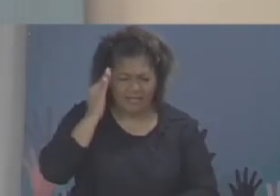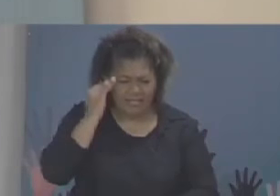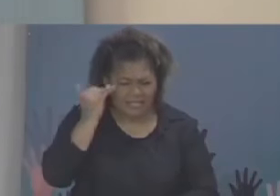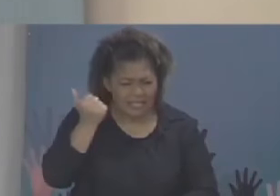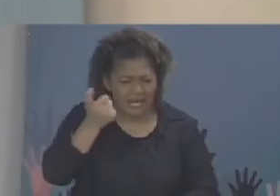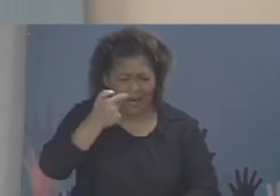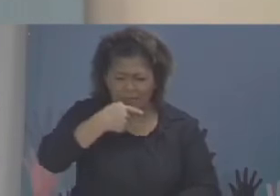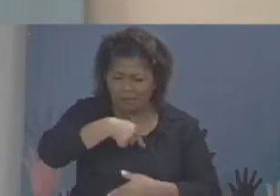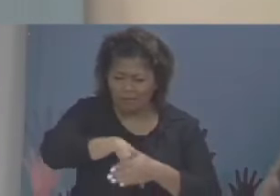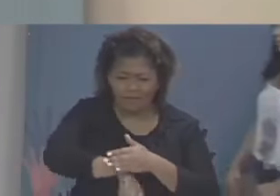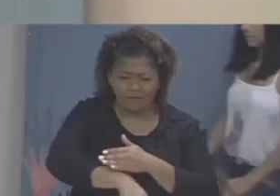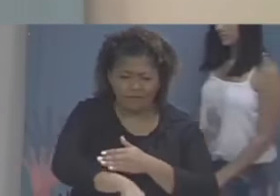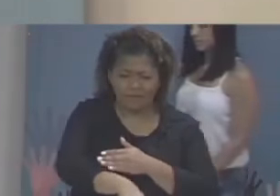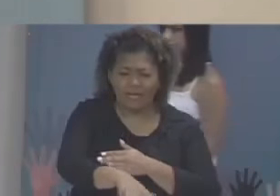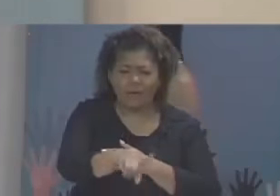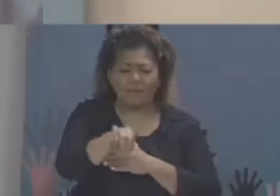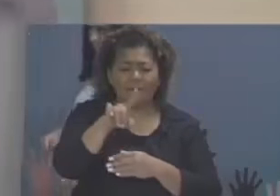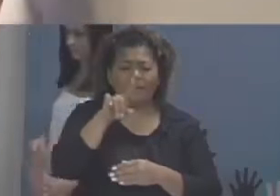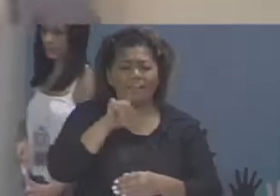é